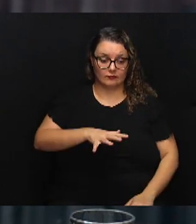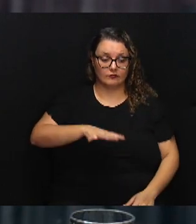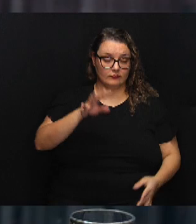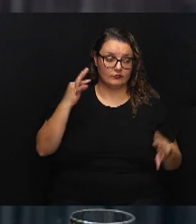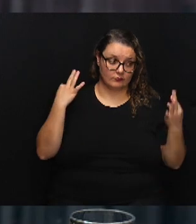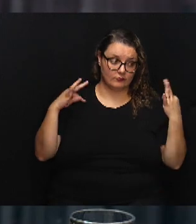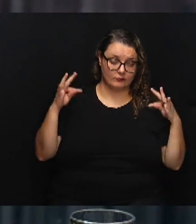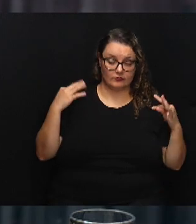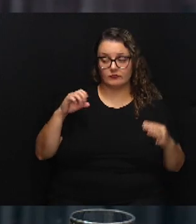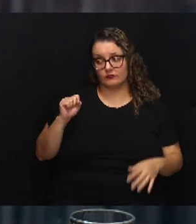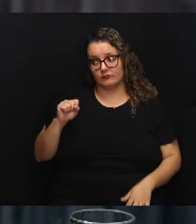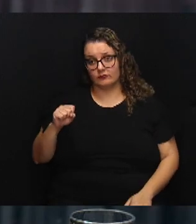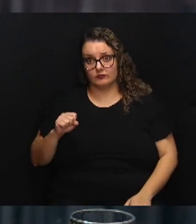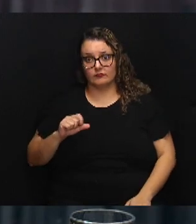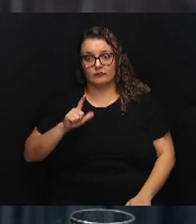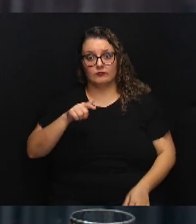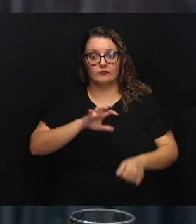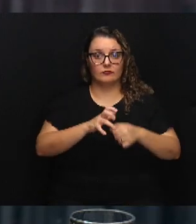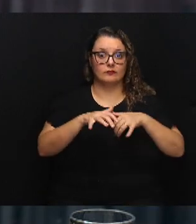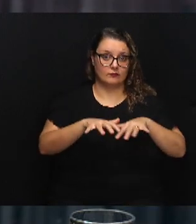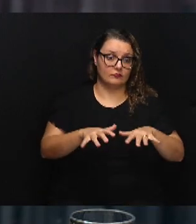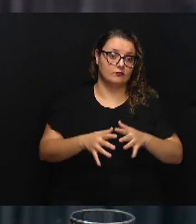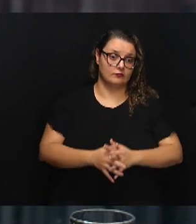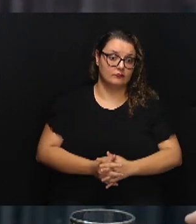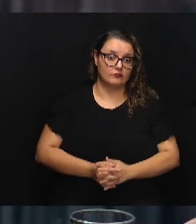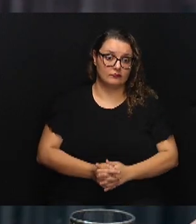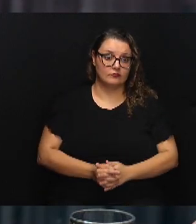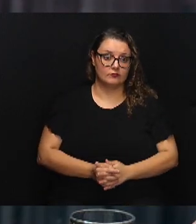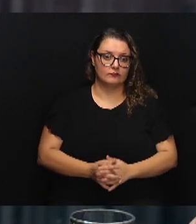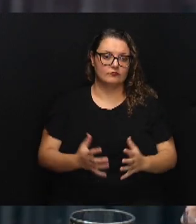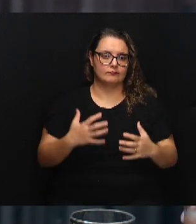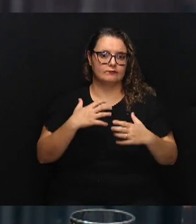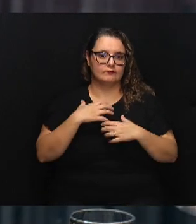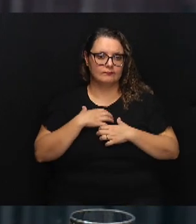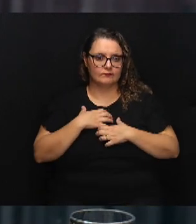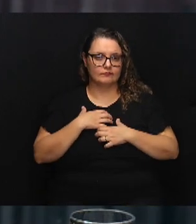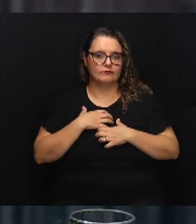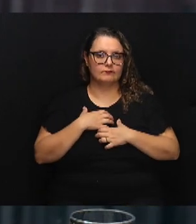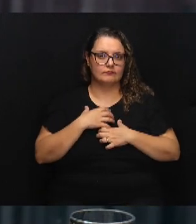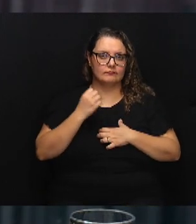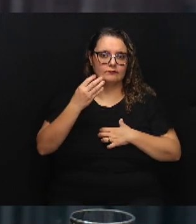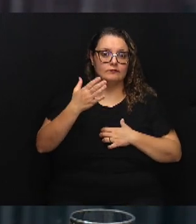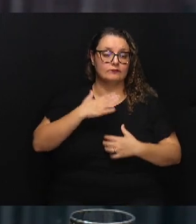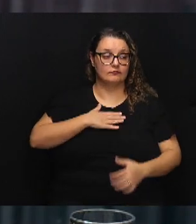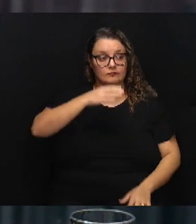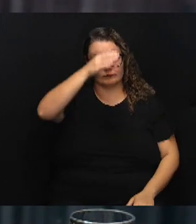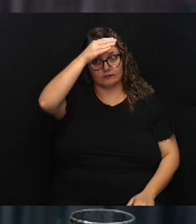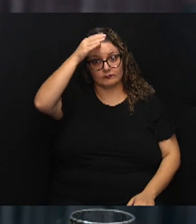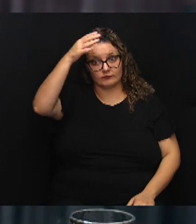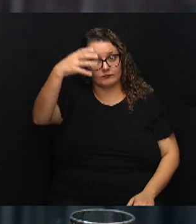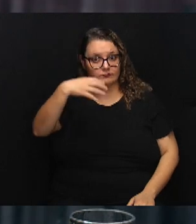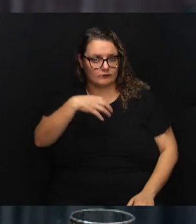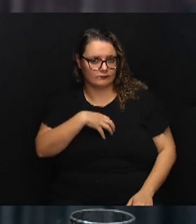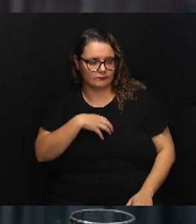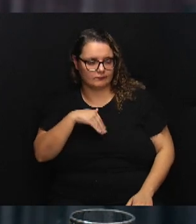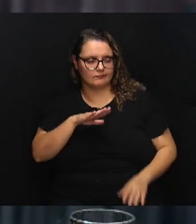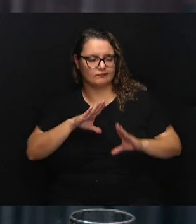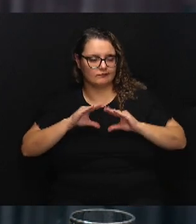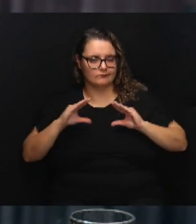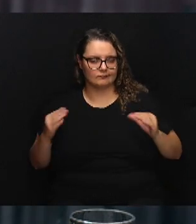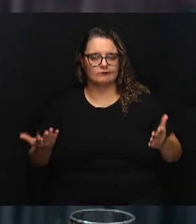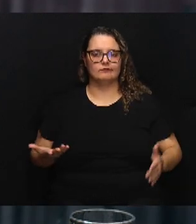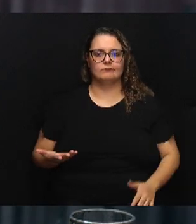Uhum. E pós-pandemia, justamente, senti que os viajantes, os meus clientes, sentiram mais a vontade de